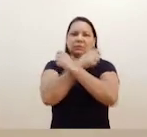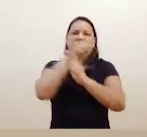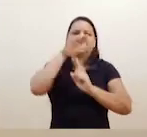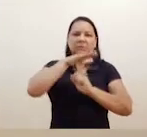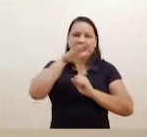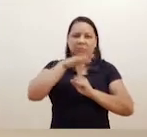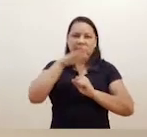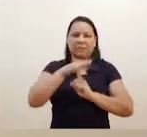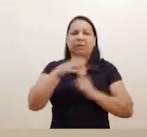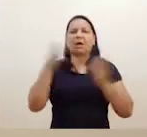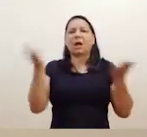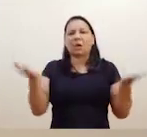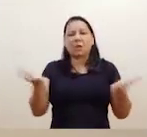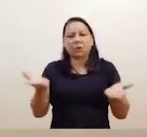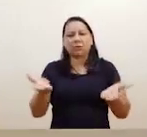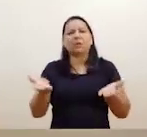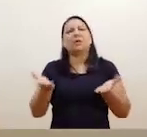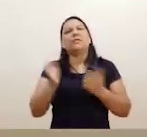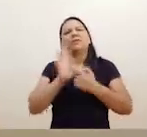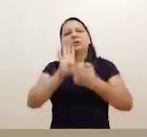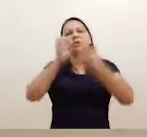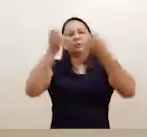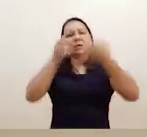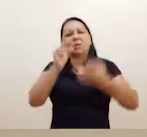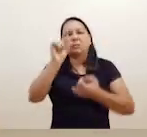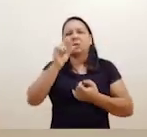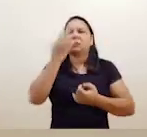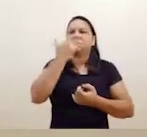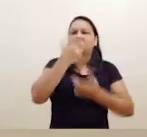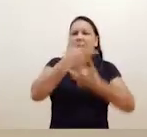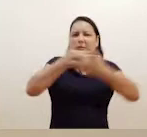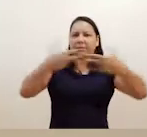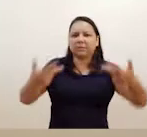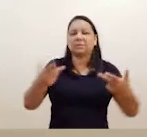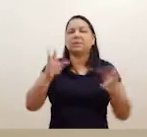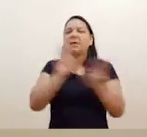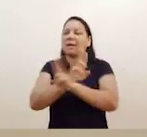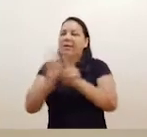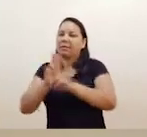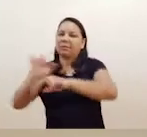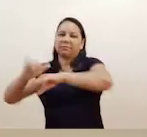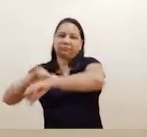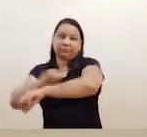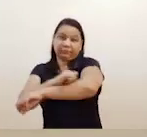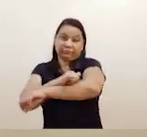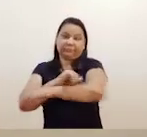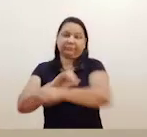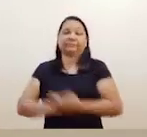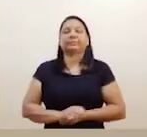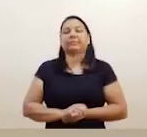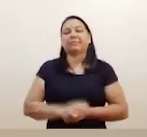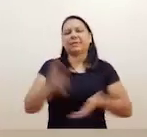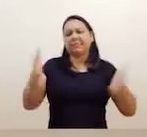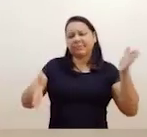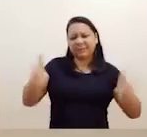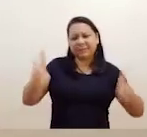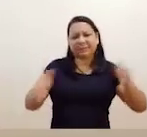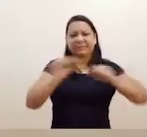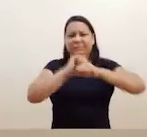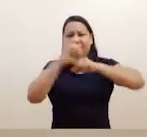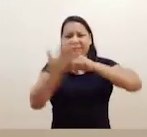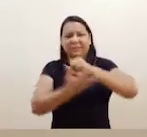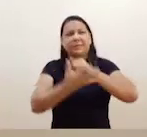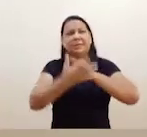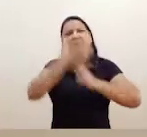a respeito da nossa alimentação nesse período de pandemia e a relação com o sobrepeso. Bem, pessoal, esses